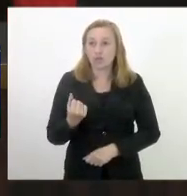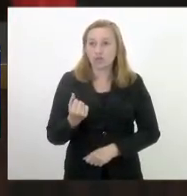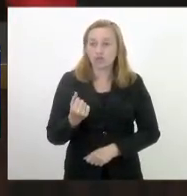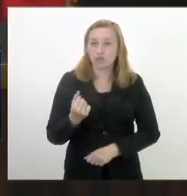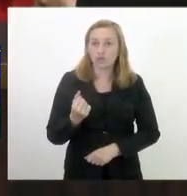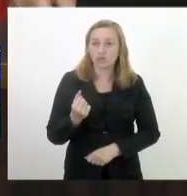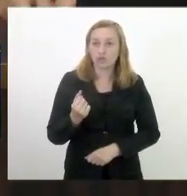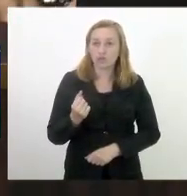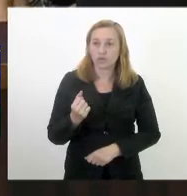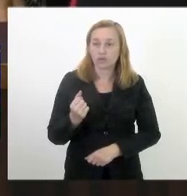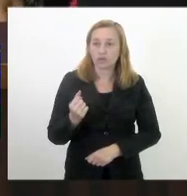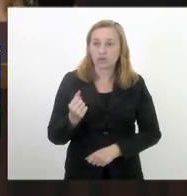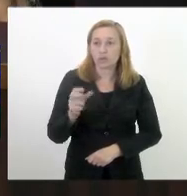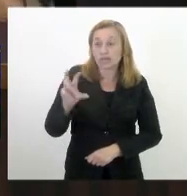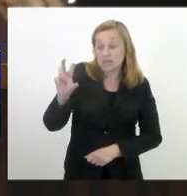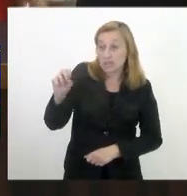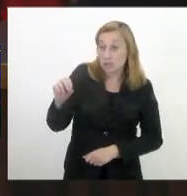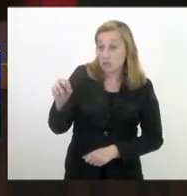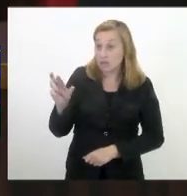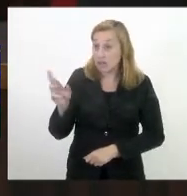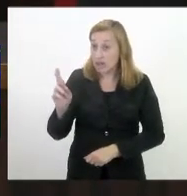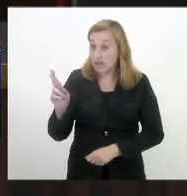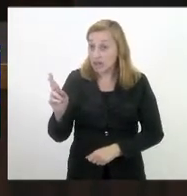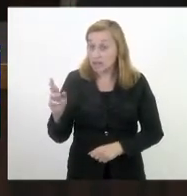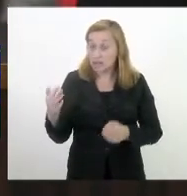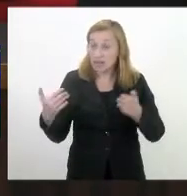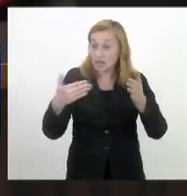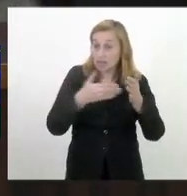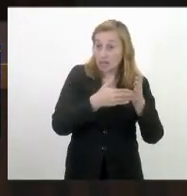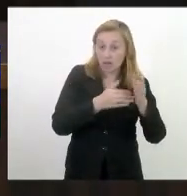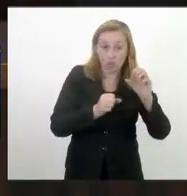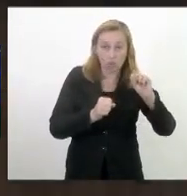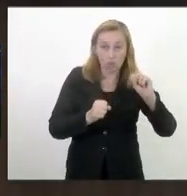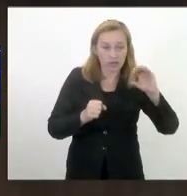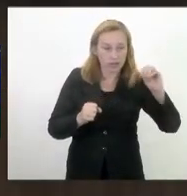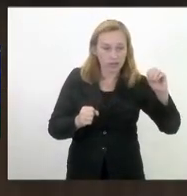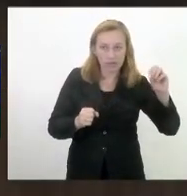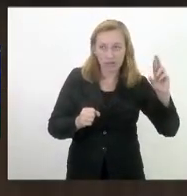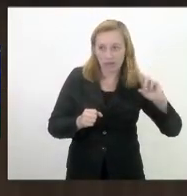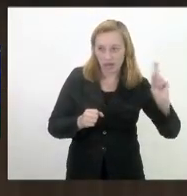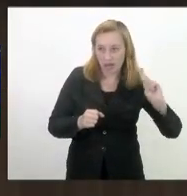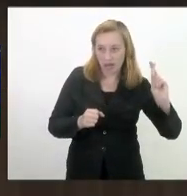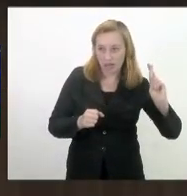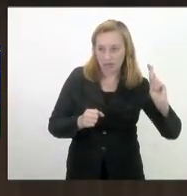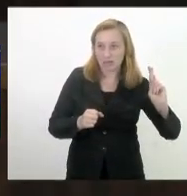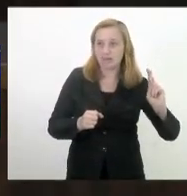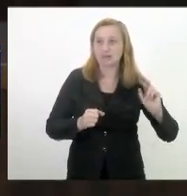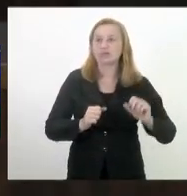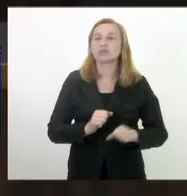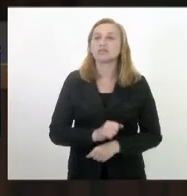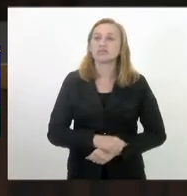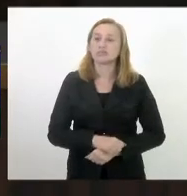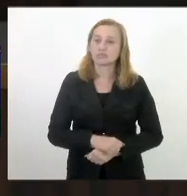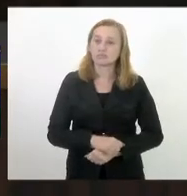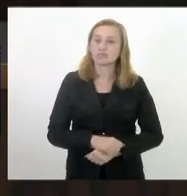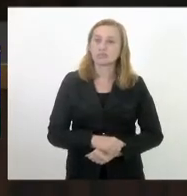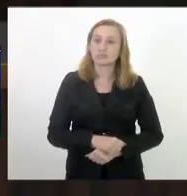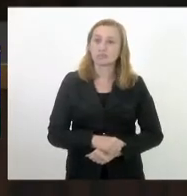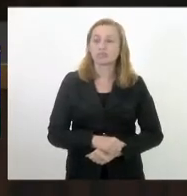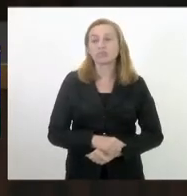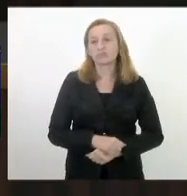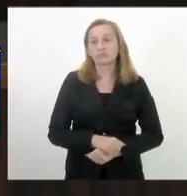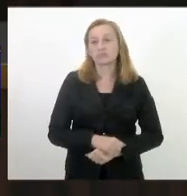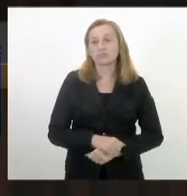mínimo, R$ 50 até... Até... No mínimo e no máximo, ok? Então...